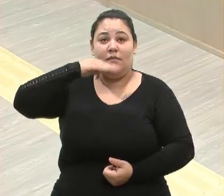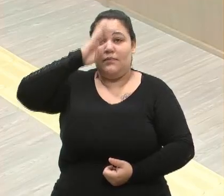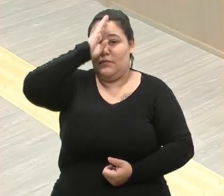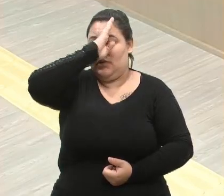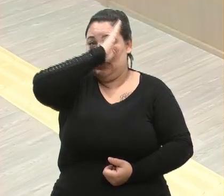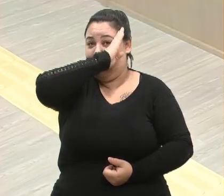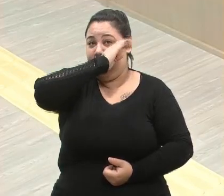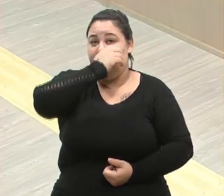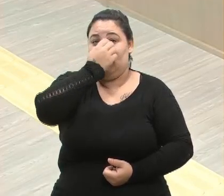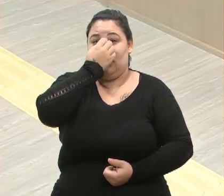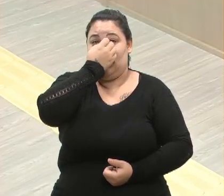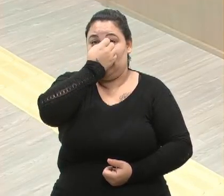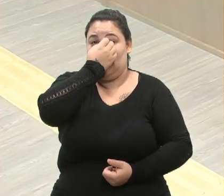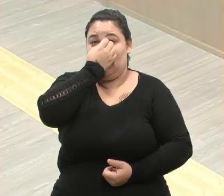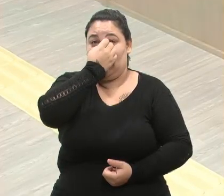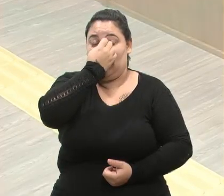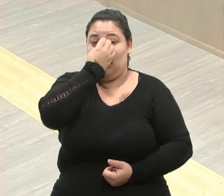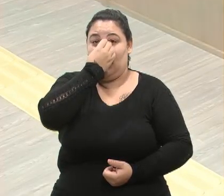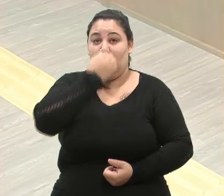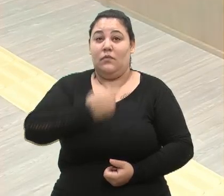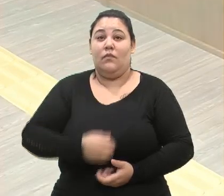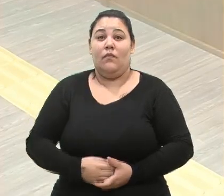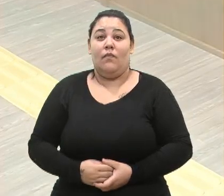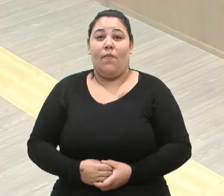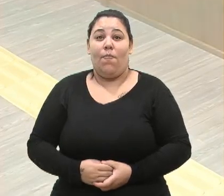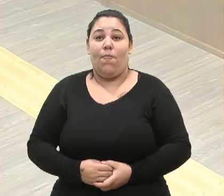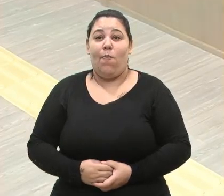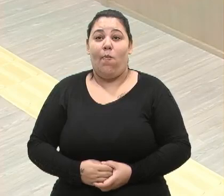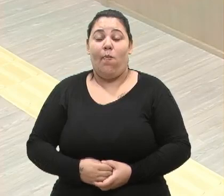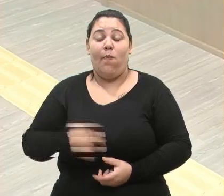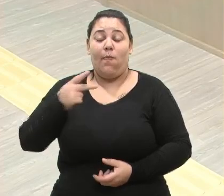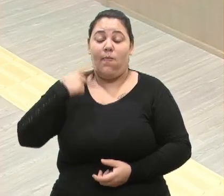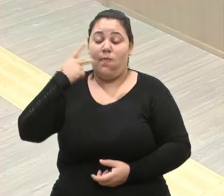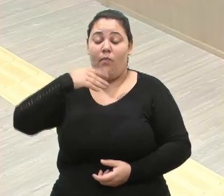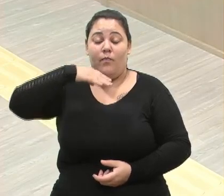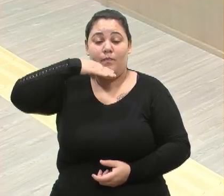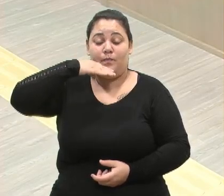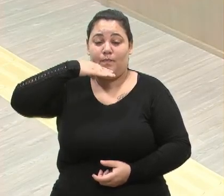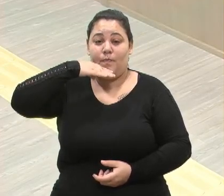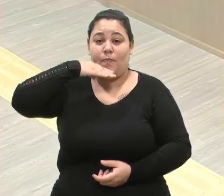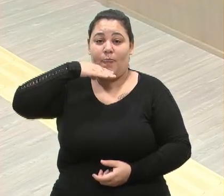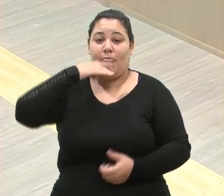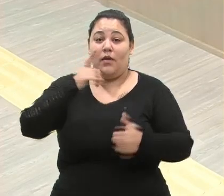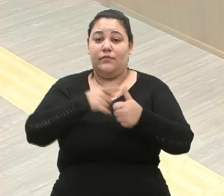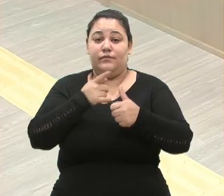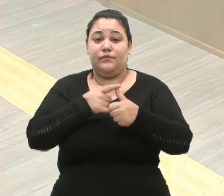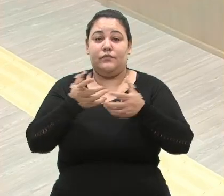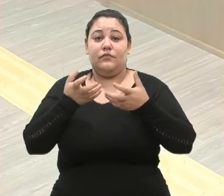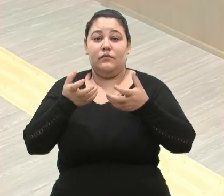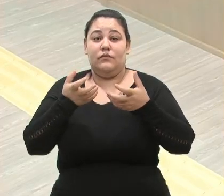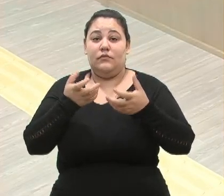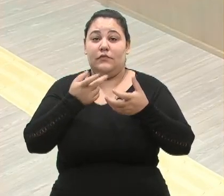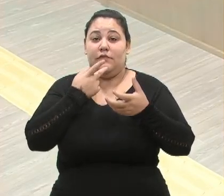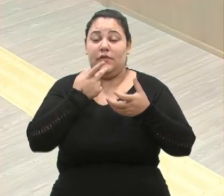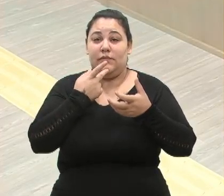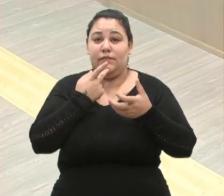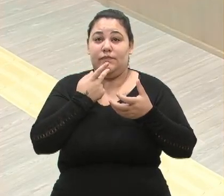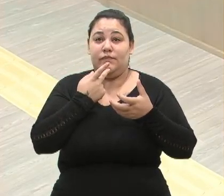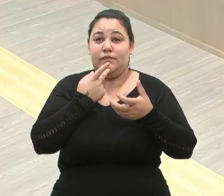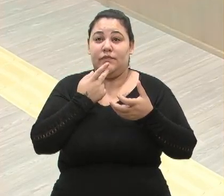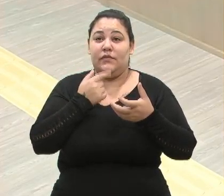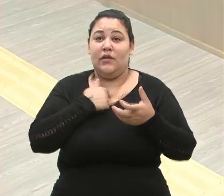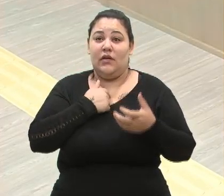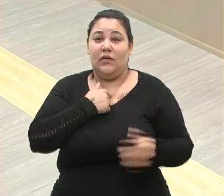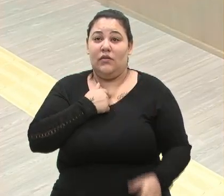pede no microfone. Obrigado, vereador Bortola, pela parte. Primeiramente, eu gostaria de dizer, vereador Lucas, que eu